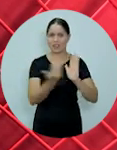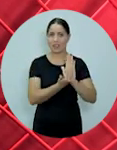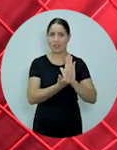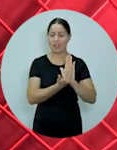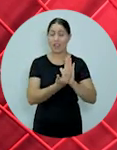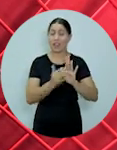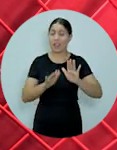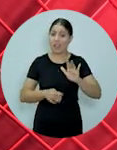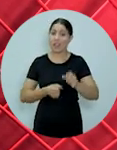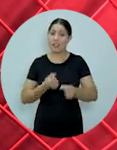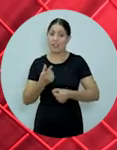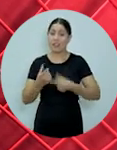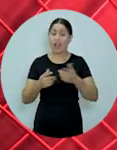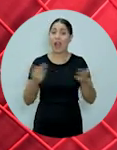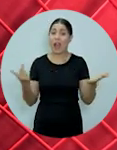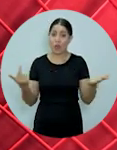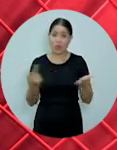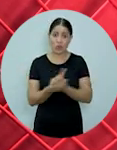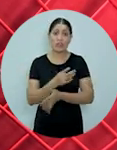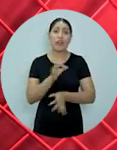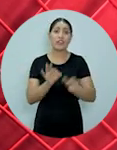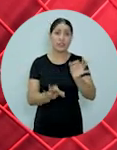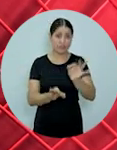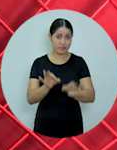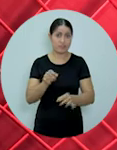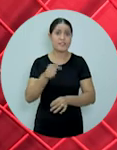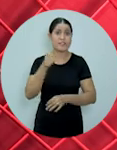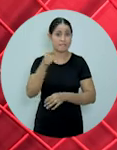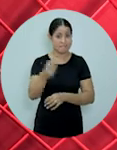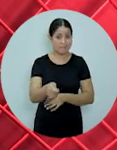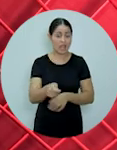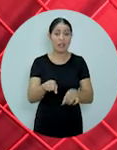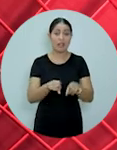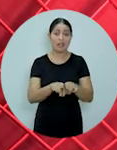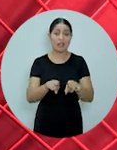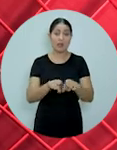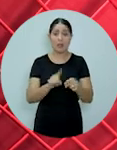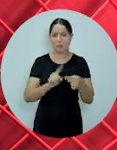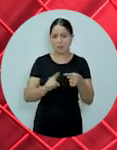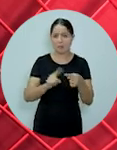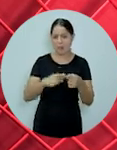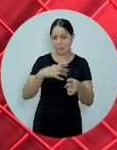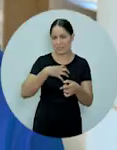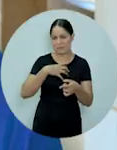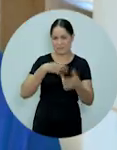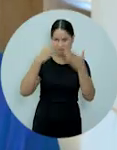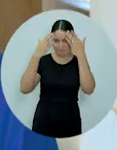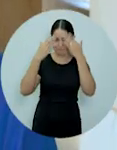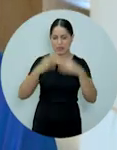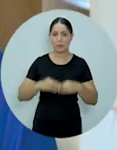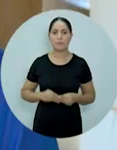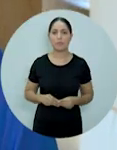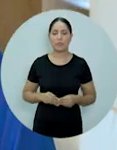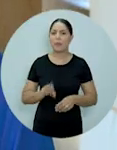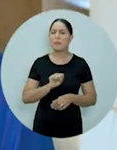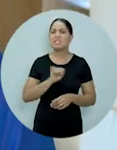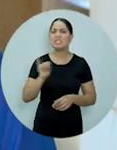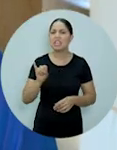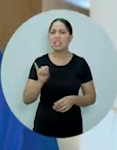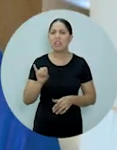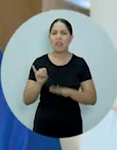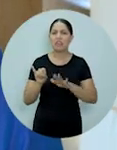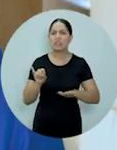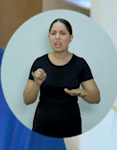respeitado, nós podemos ter várias consequências jurídicas, além das consequências emocionais. Se a criança não